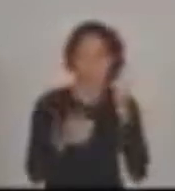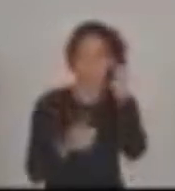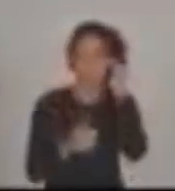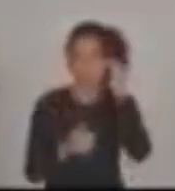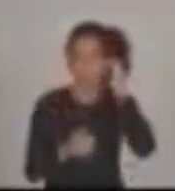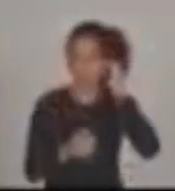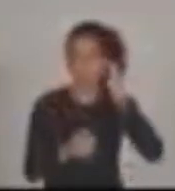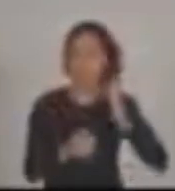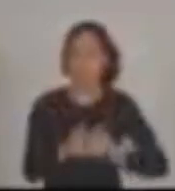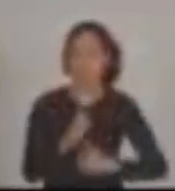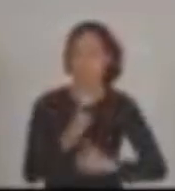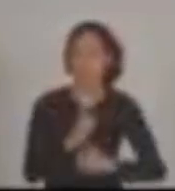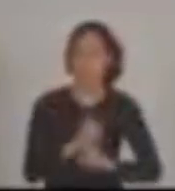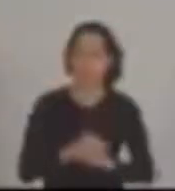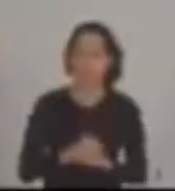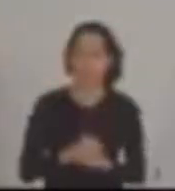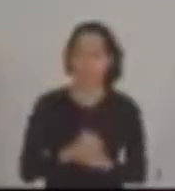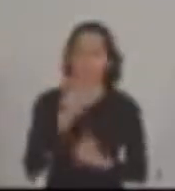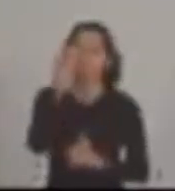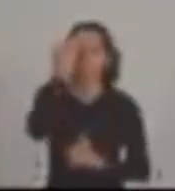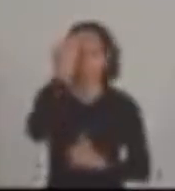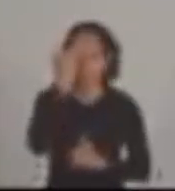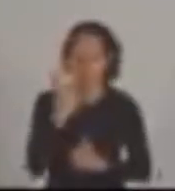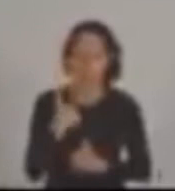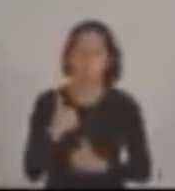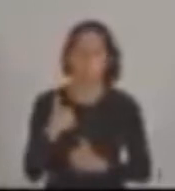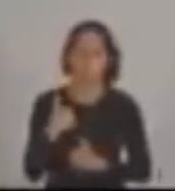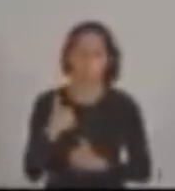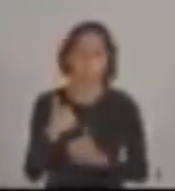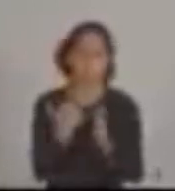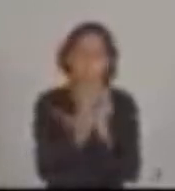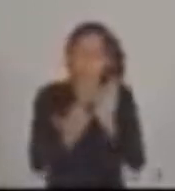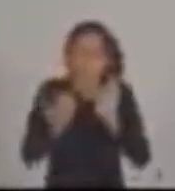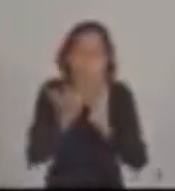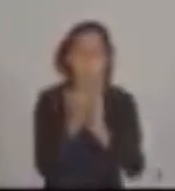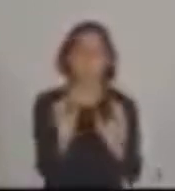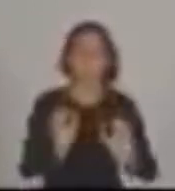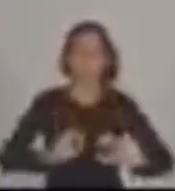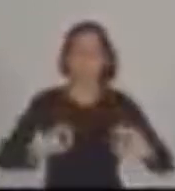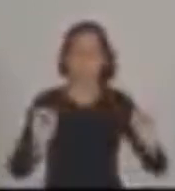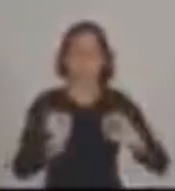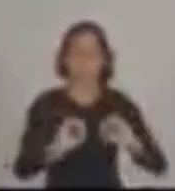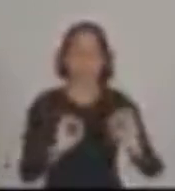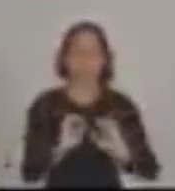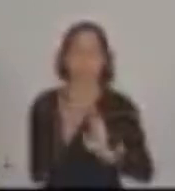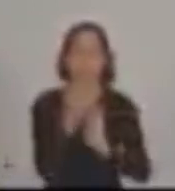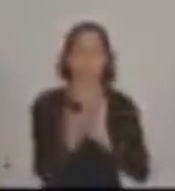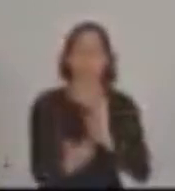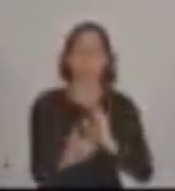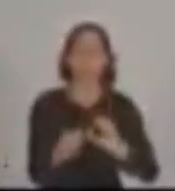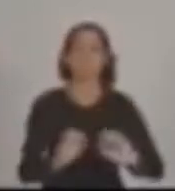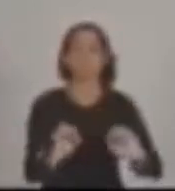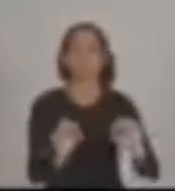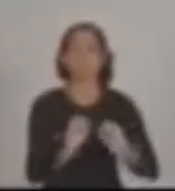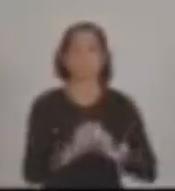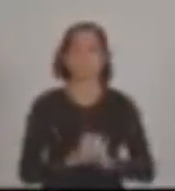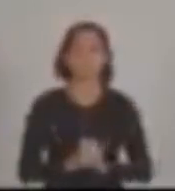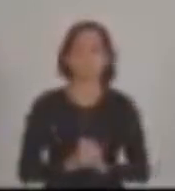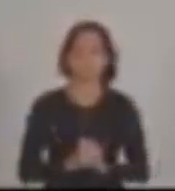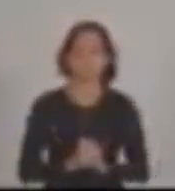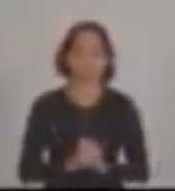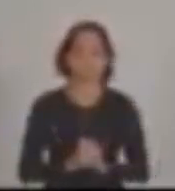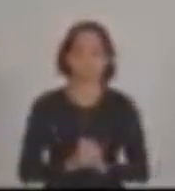na cidade de Cachoeiro e sem aumentar um tostão dos impostos em Cachoeiro Itapemirim. e sem aumentar um